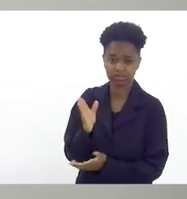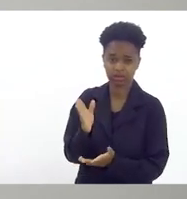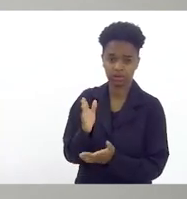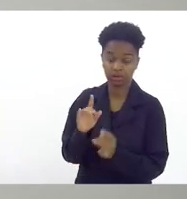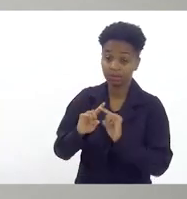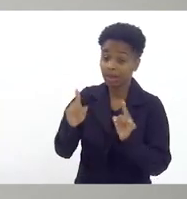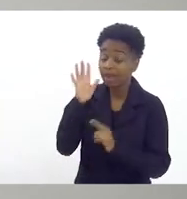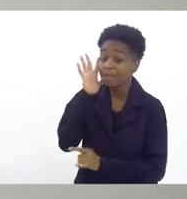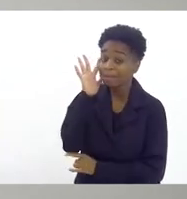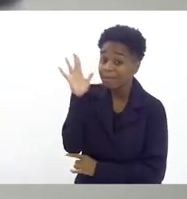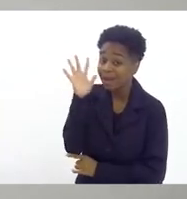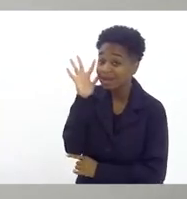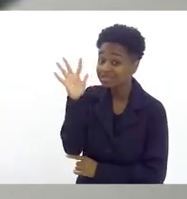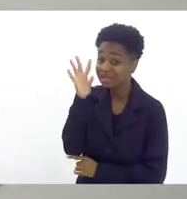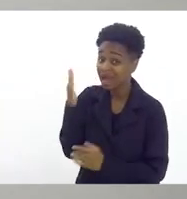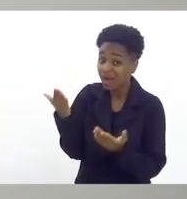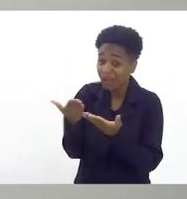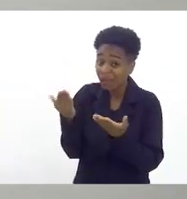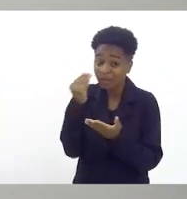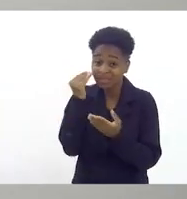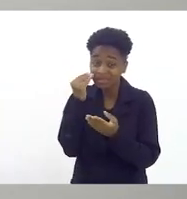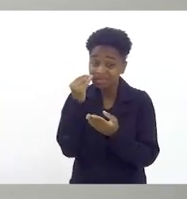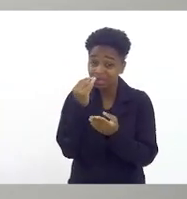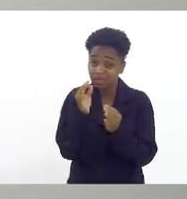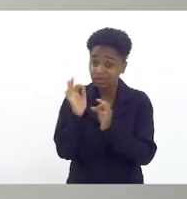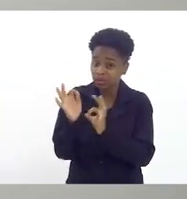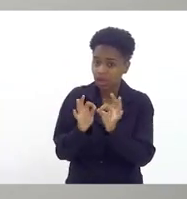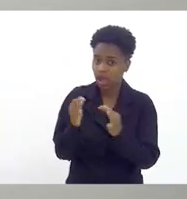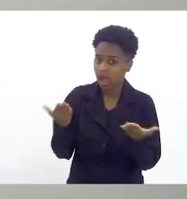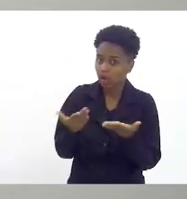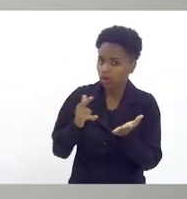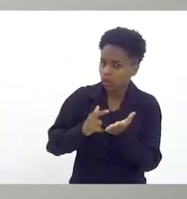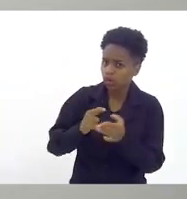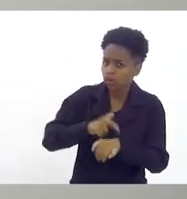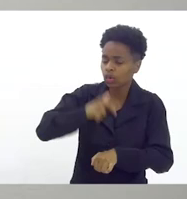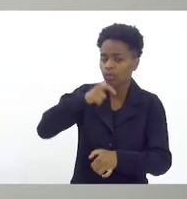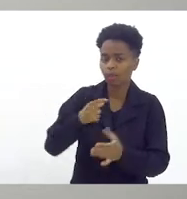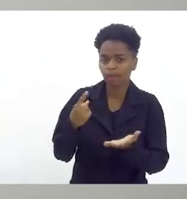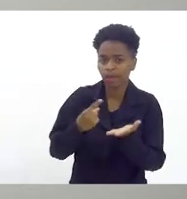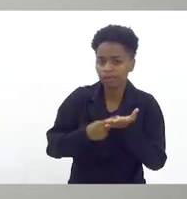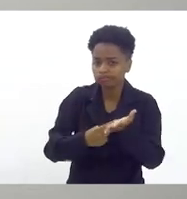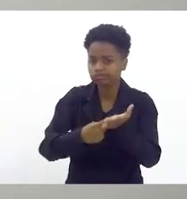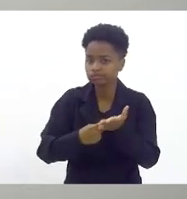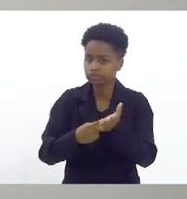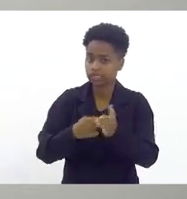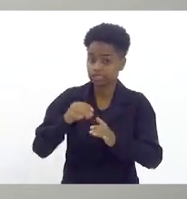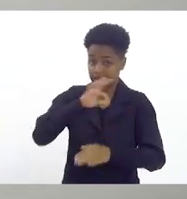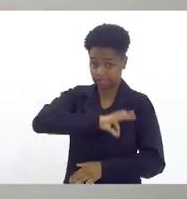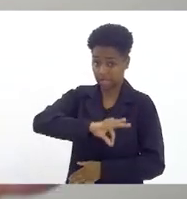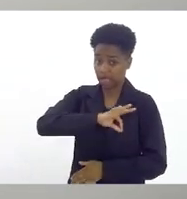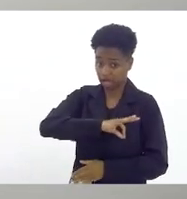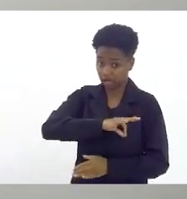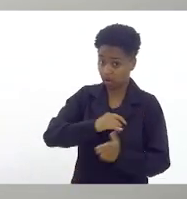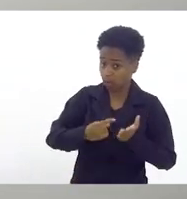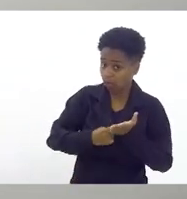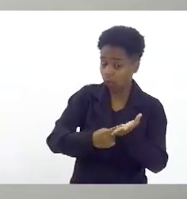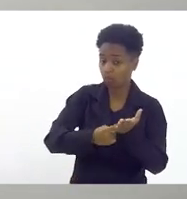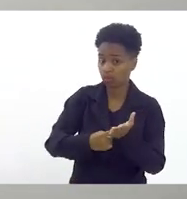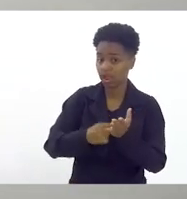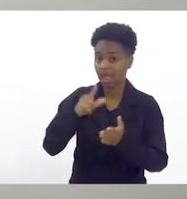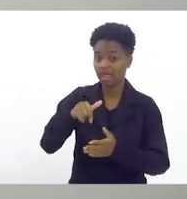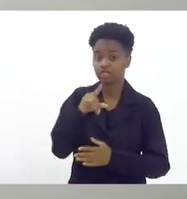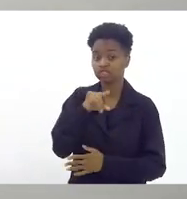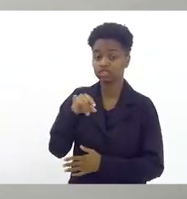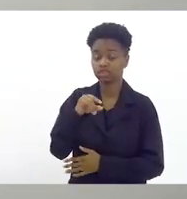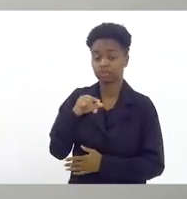Imagine que ele mexer agora não é na hora de fechar o acordo salarial da base Nossa é Abril